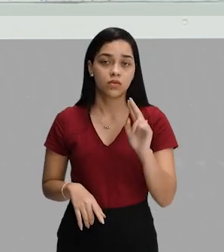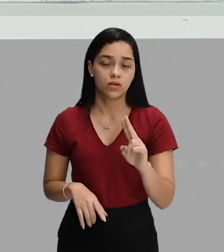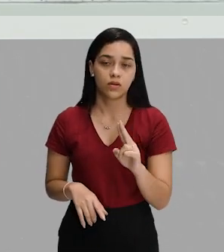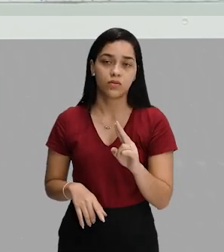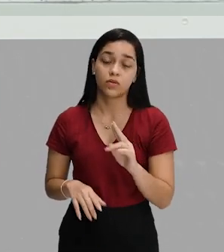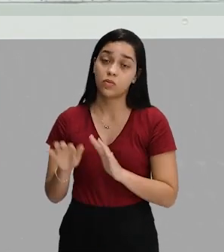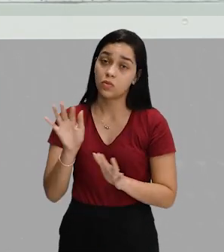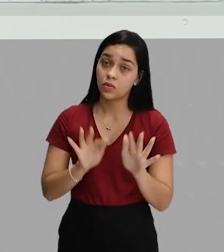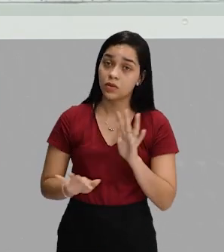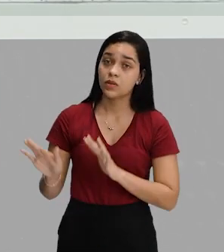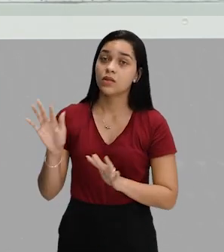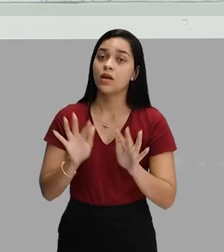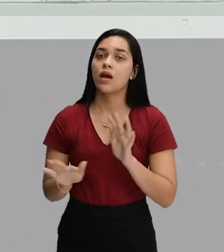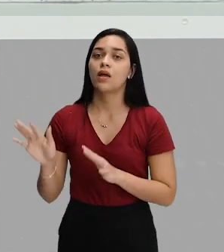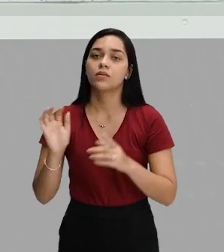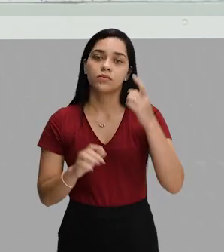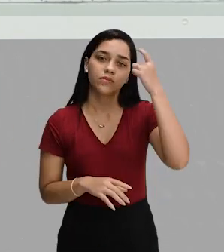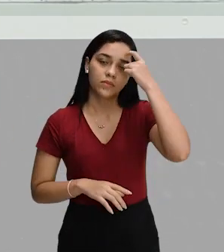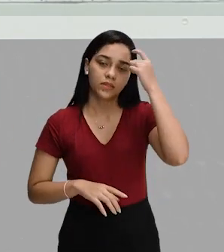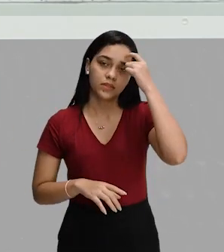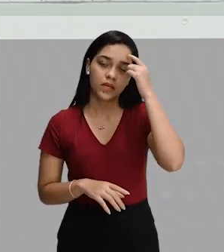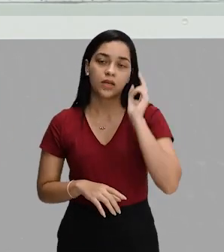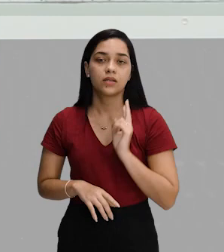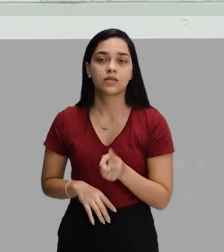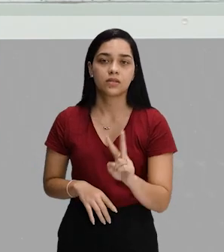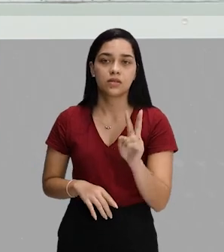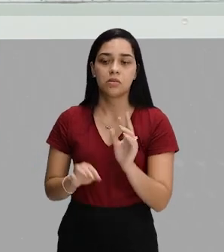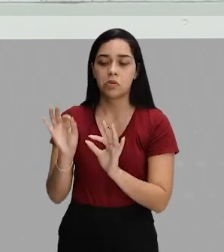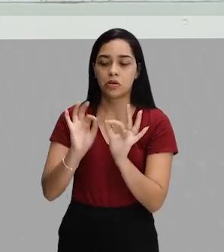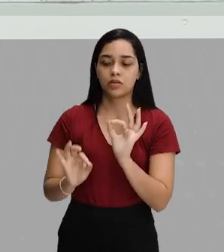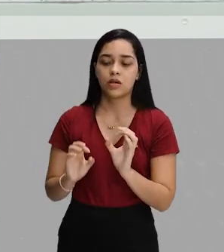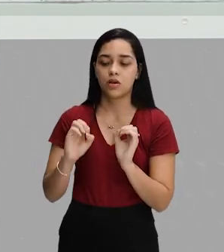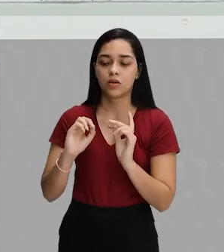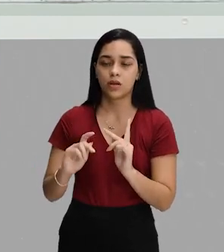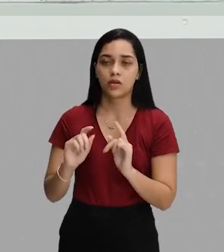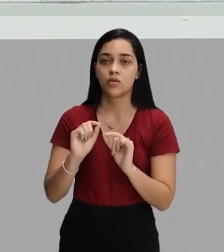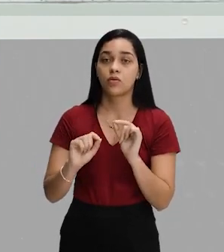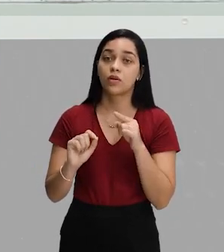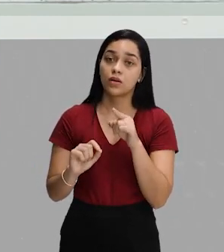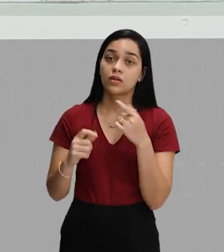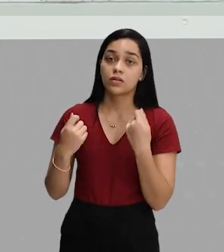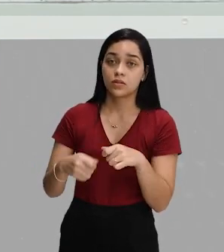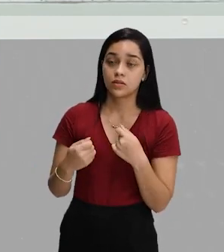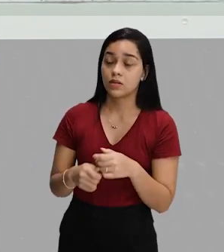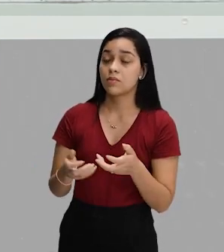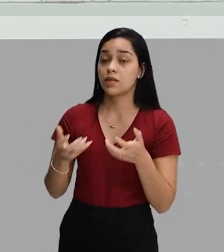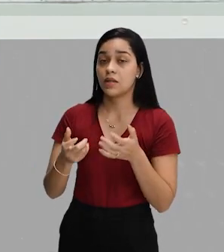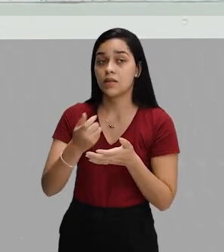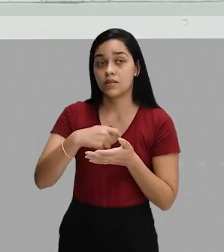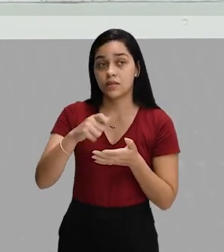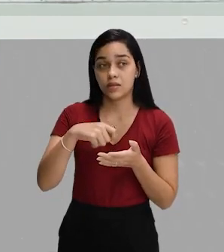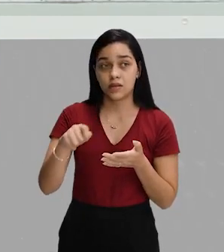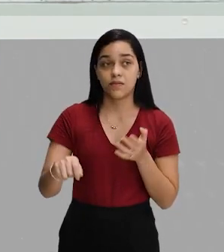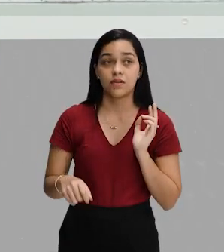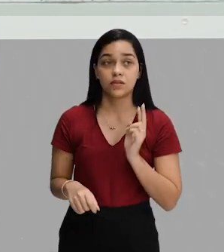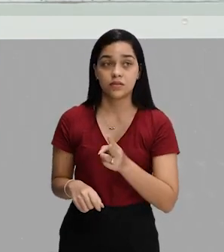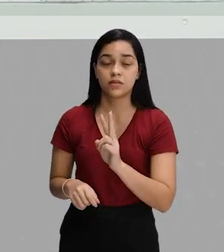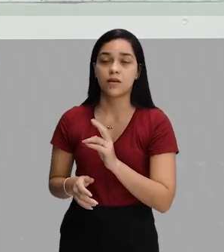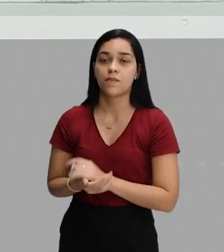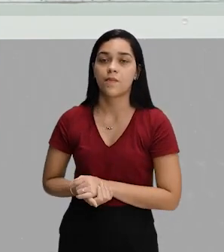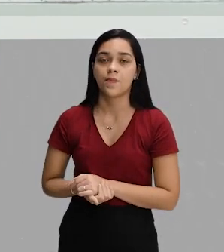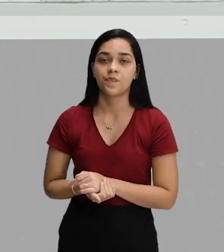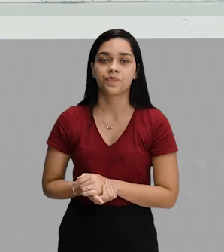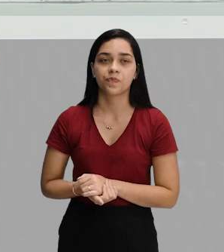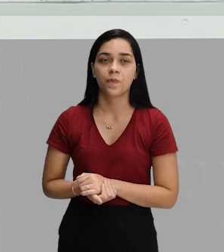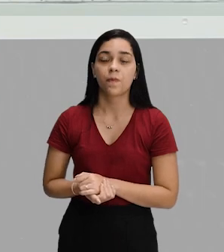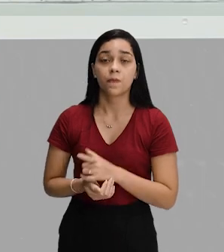caia em pegadinhas, não fique achando que é sem organizar. O que você precisa fazer sempre é tentar escrever dessa forma. Tentou escrever